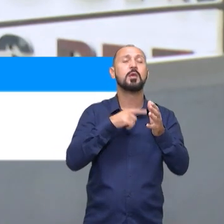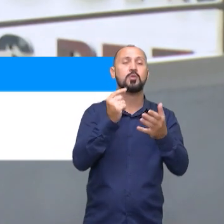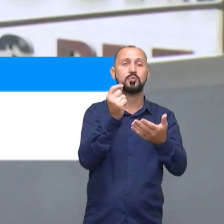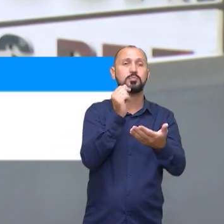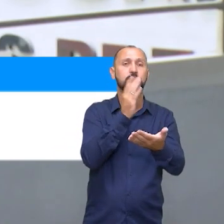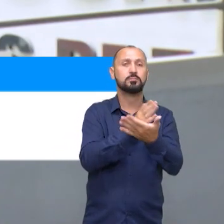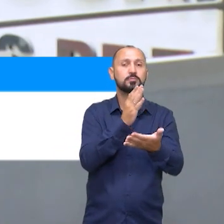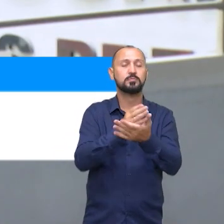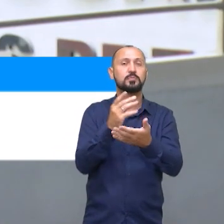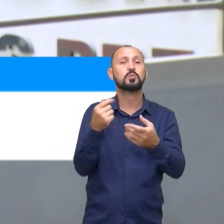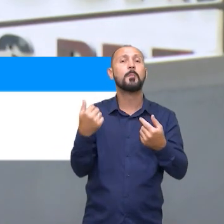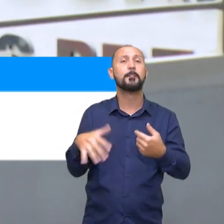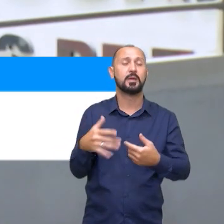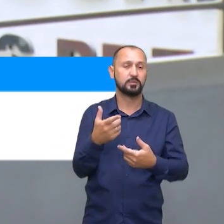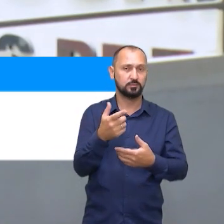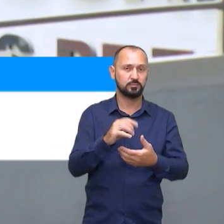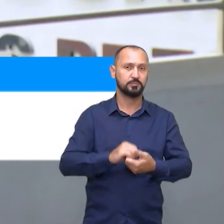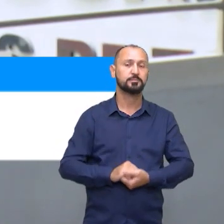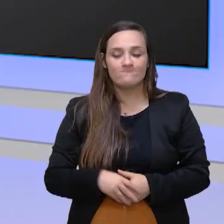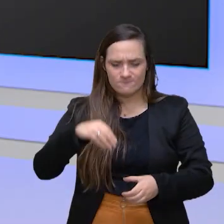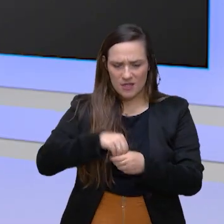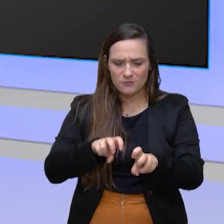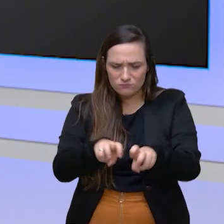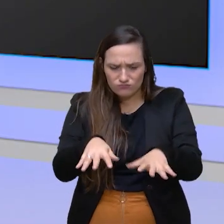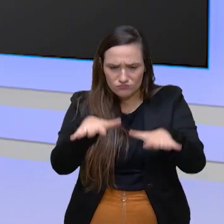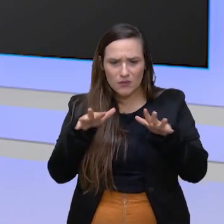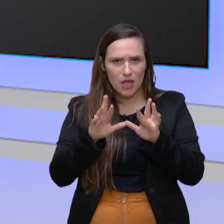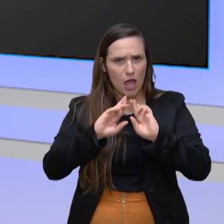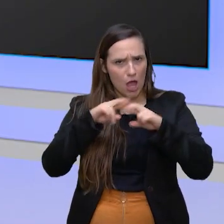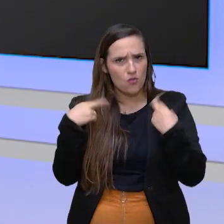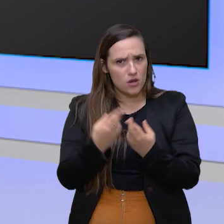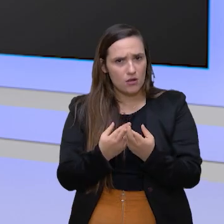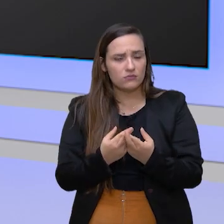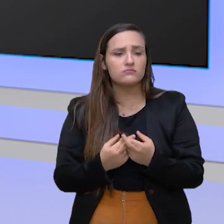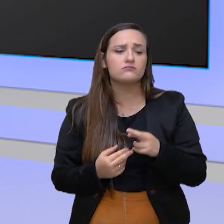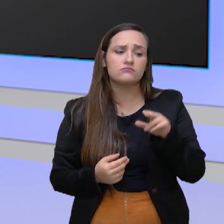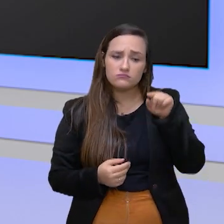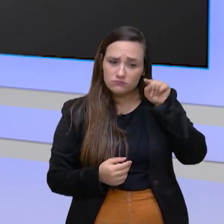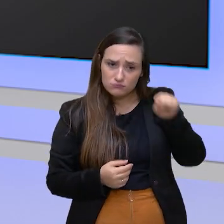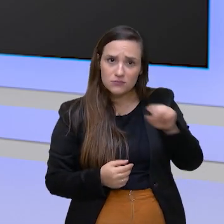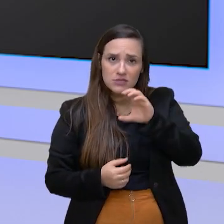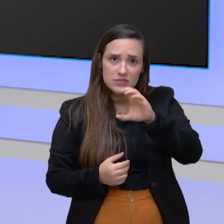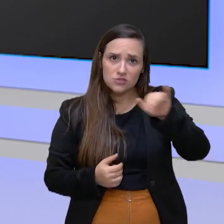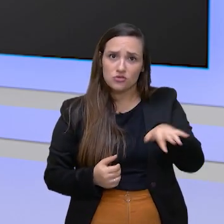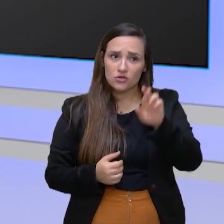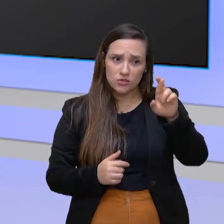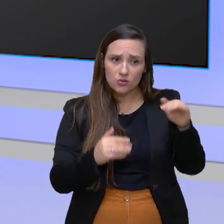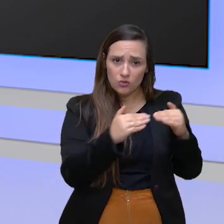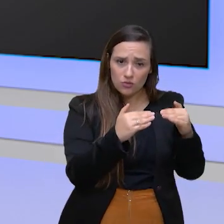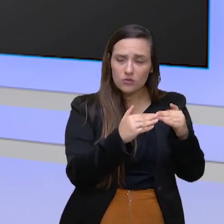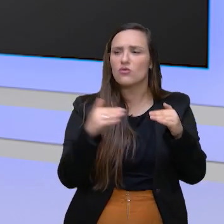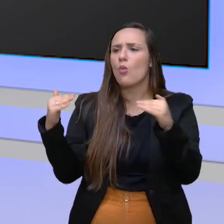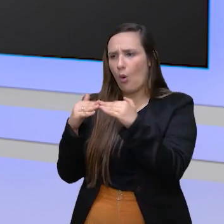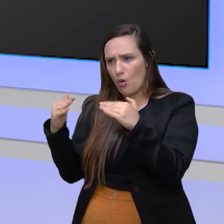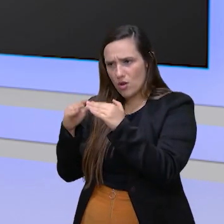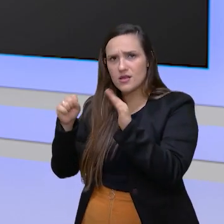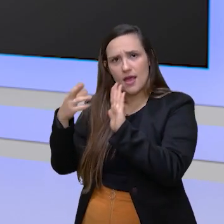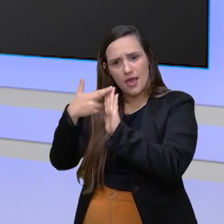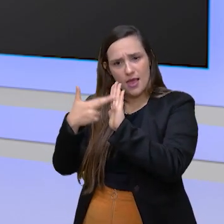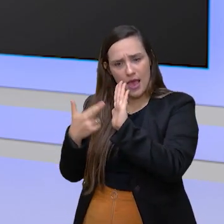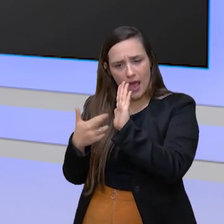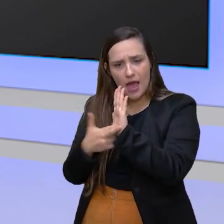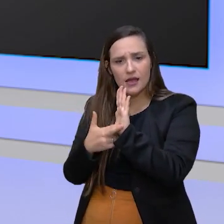o parcelamento das custas judiciais. No plenário, os deputados seguiram a decisão da CCJR